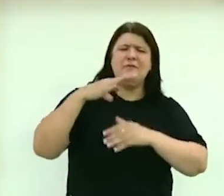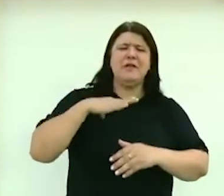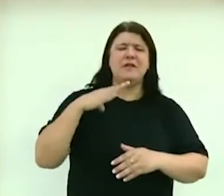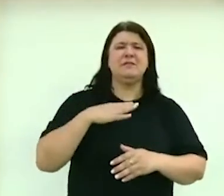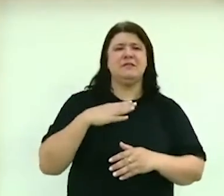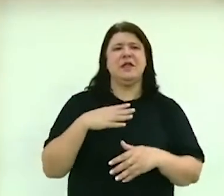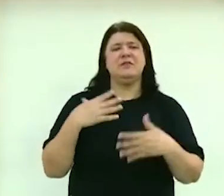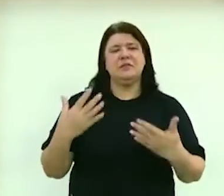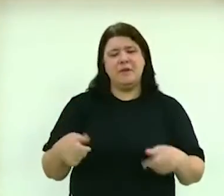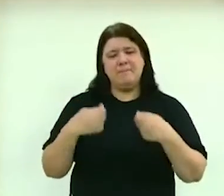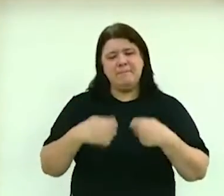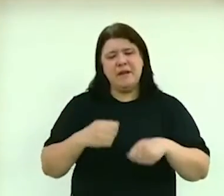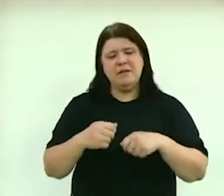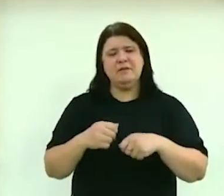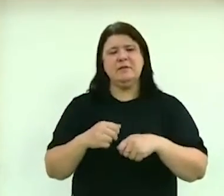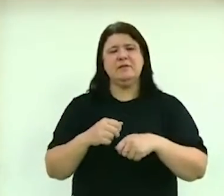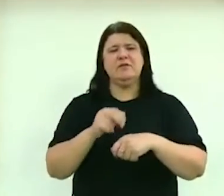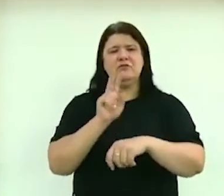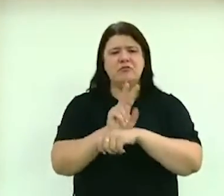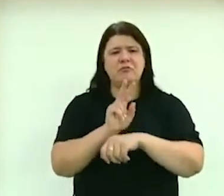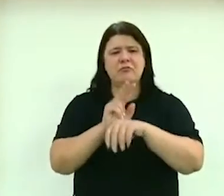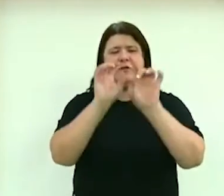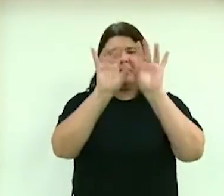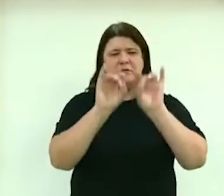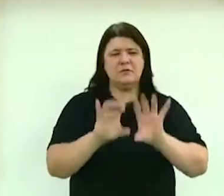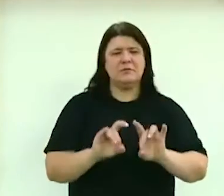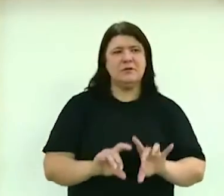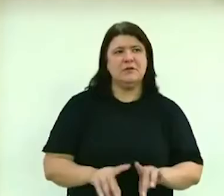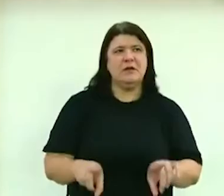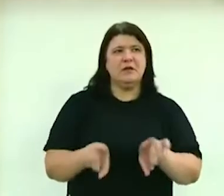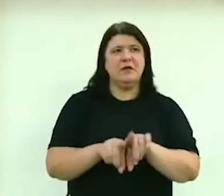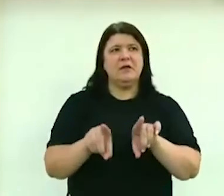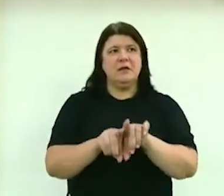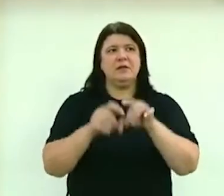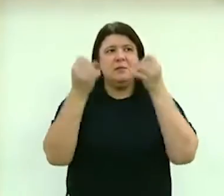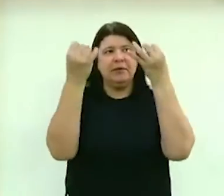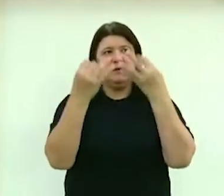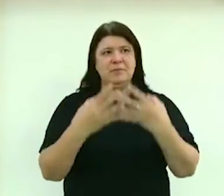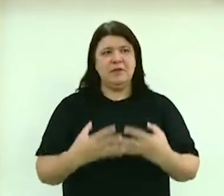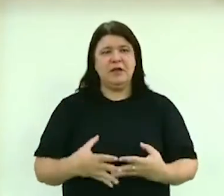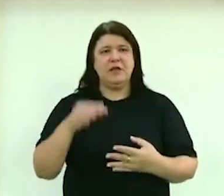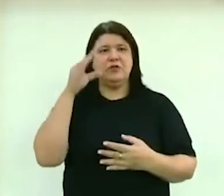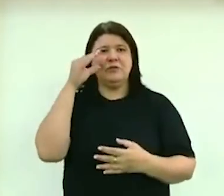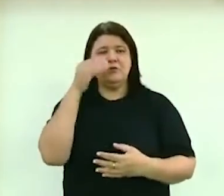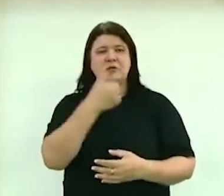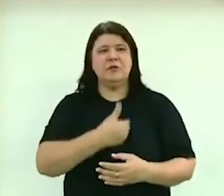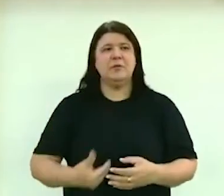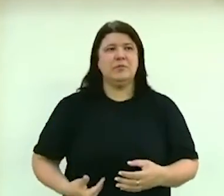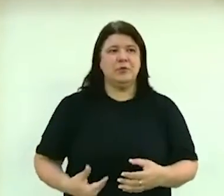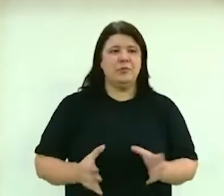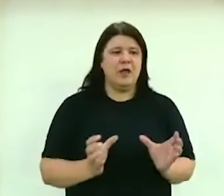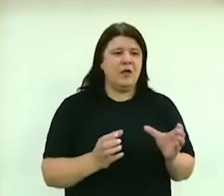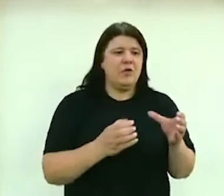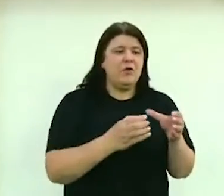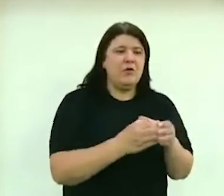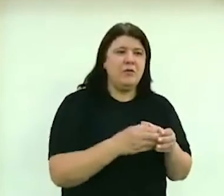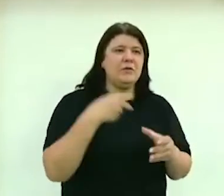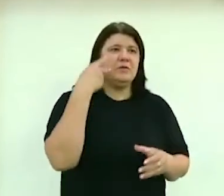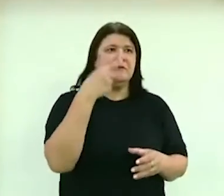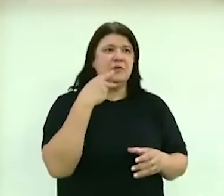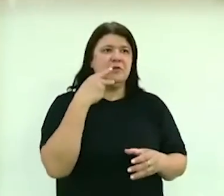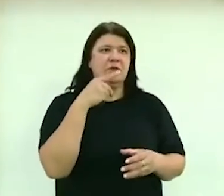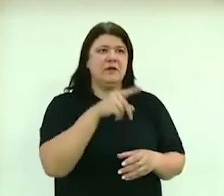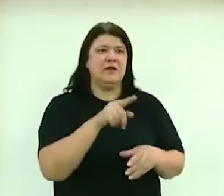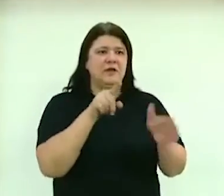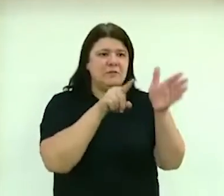presidente, dando algumas justificativas ao funcionalismo público, à Comissão Especial de Vereadores, que investiga o valor dos